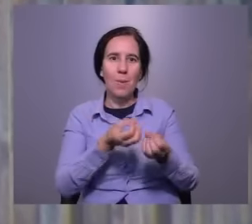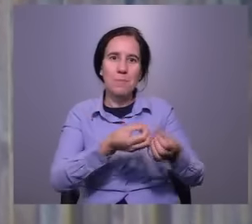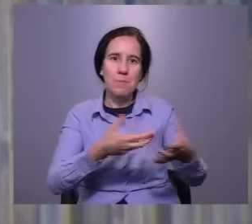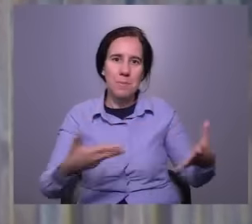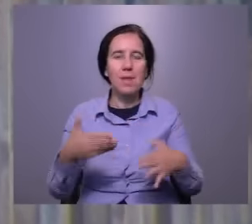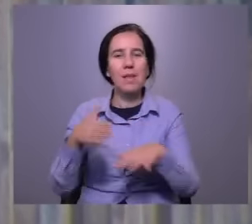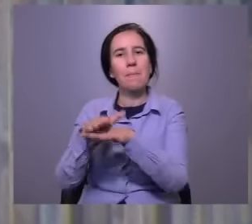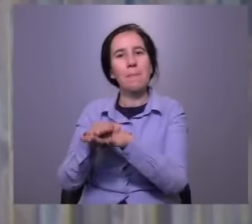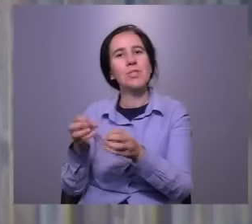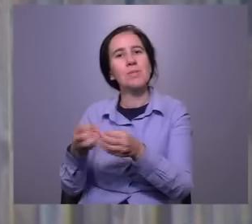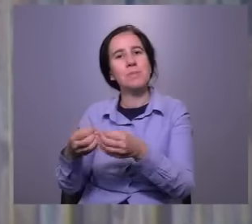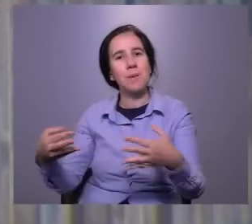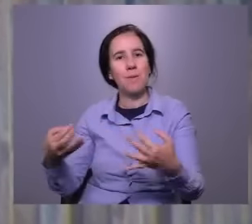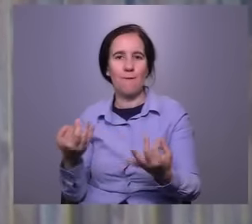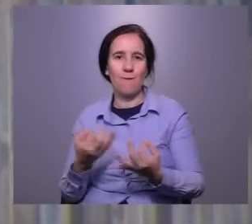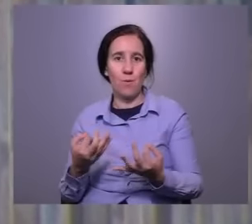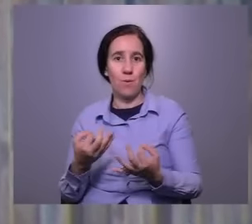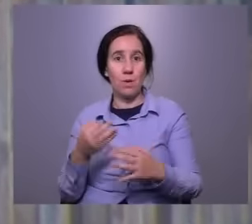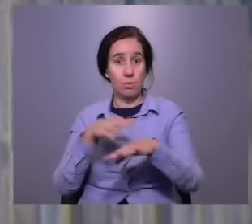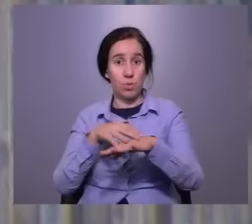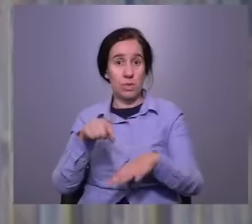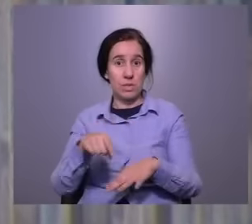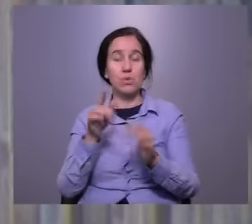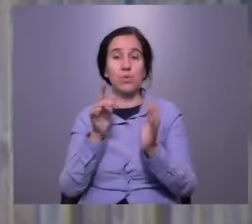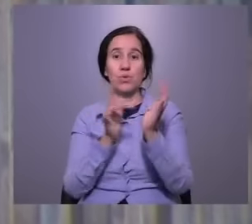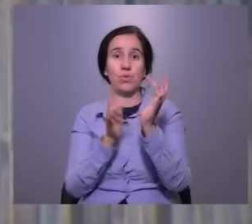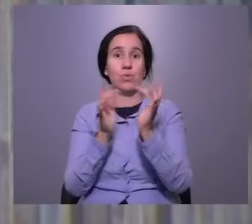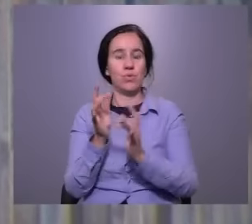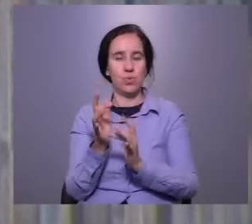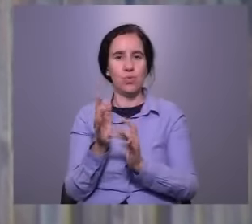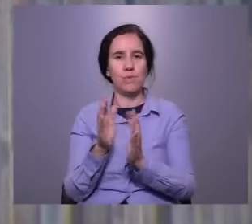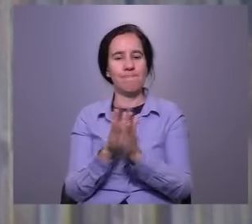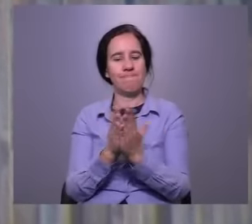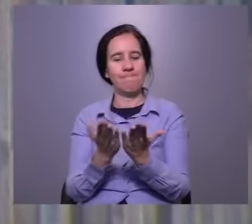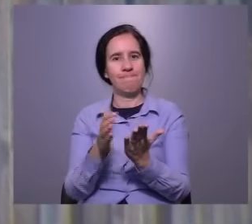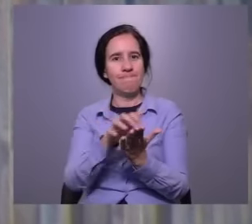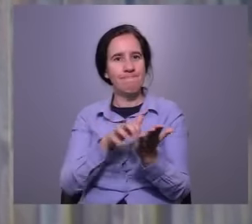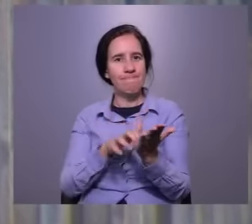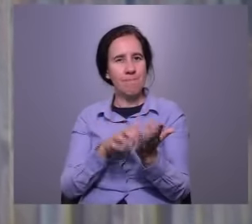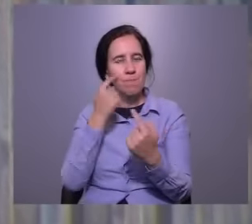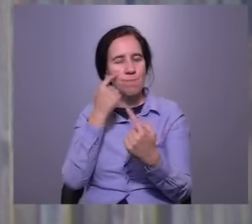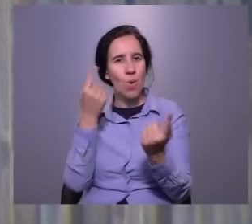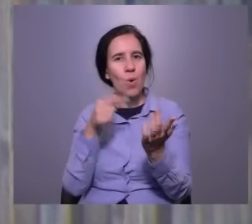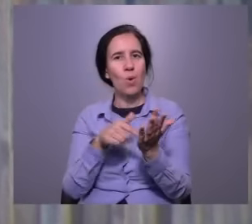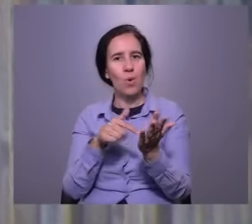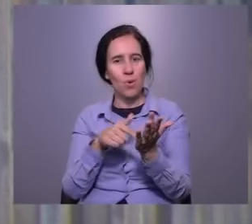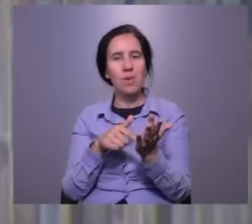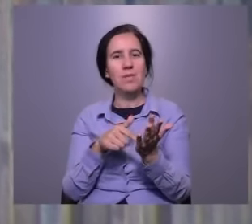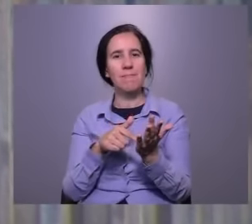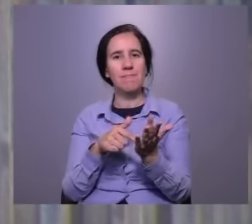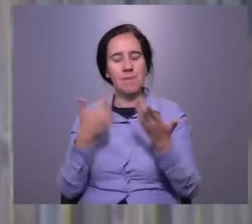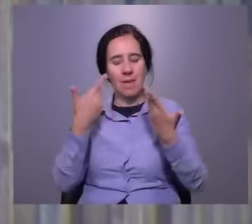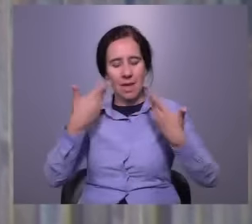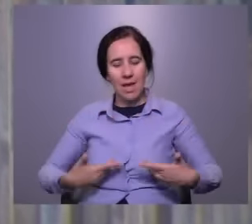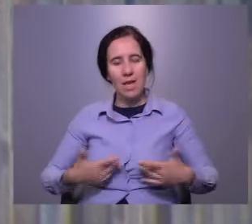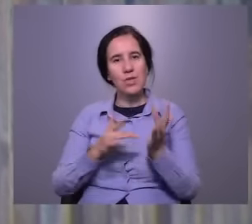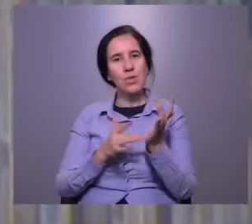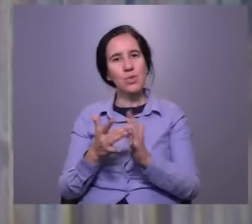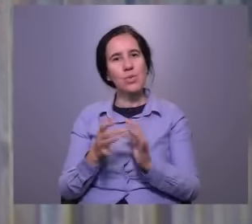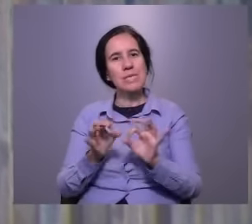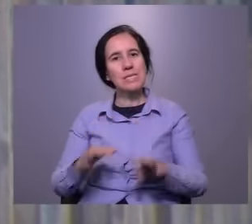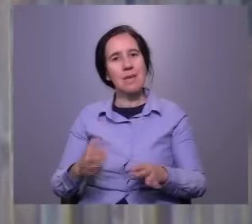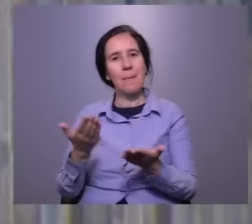E essa foi a condição para o milagre que Jesus realizou. Foi a partir dessa partilha que Jesus pôde